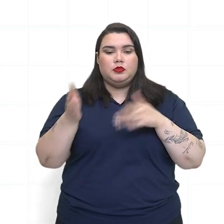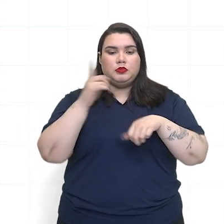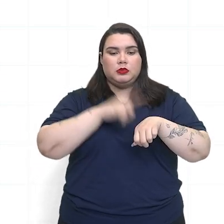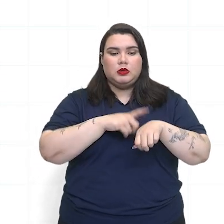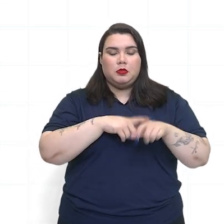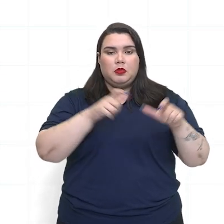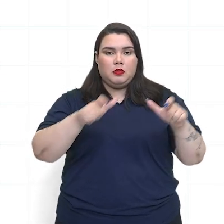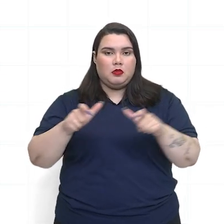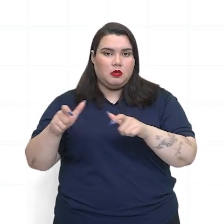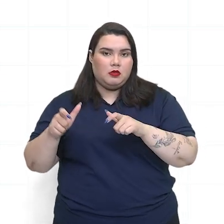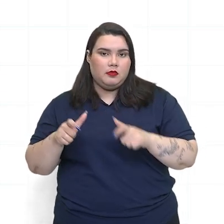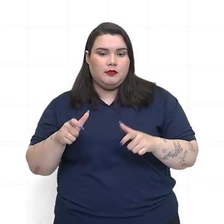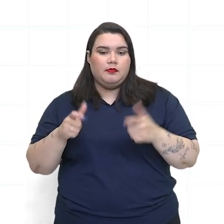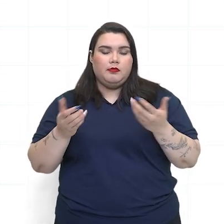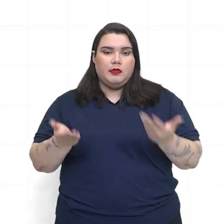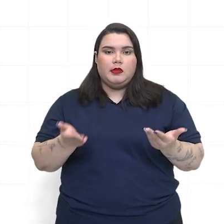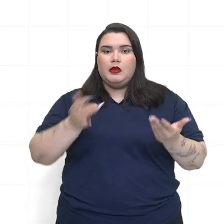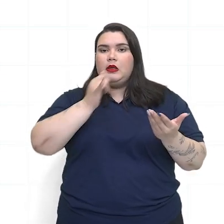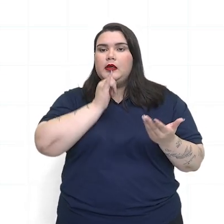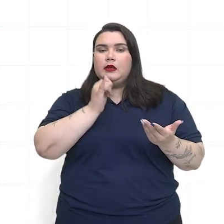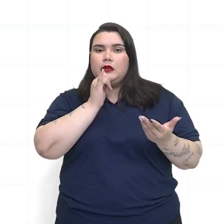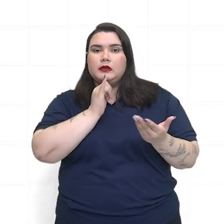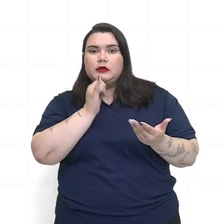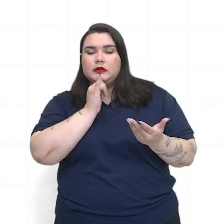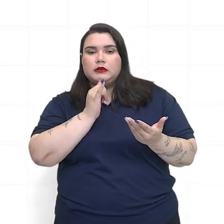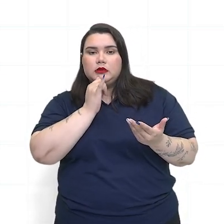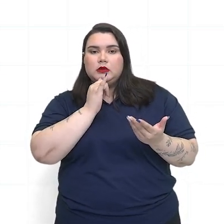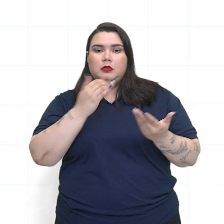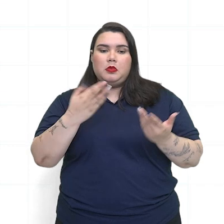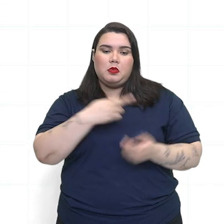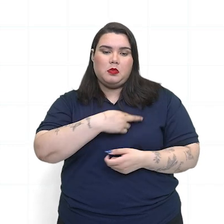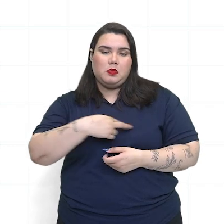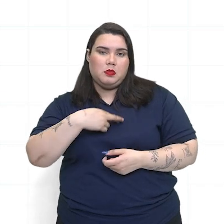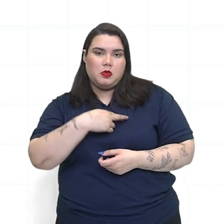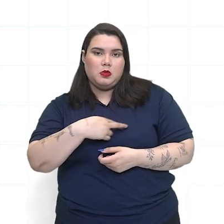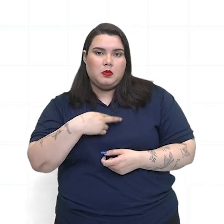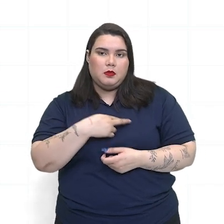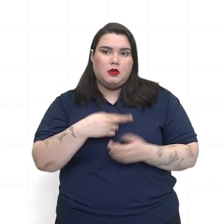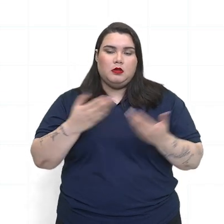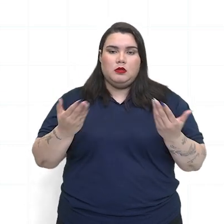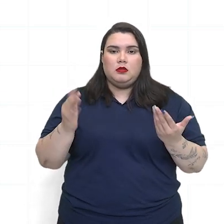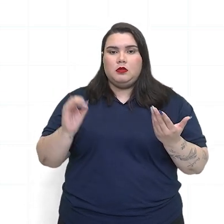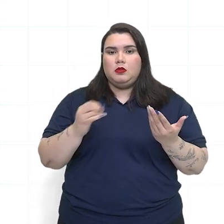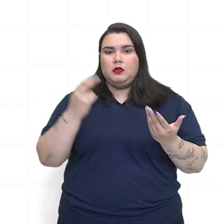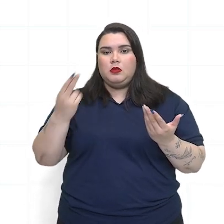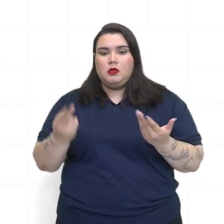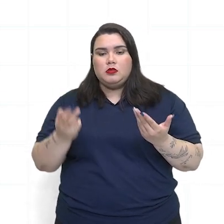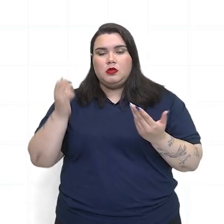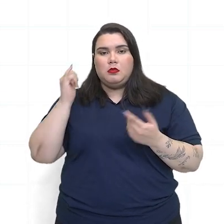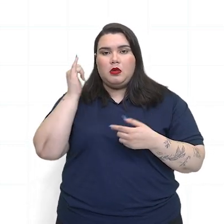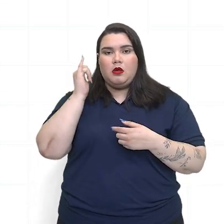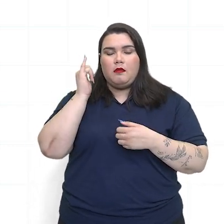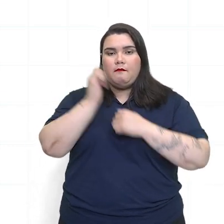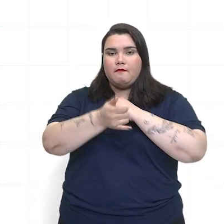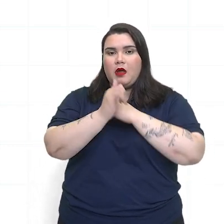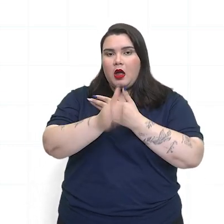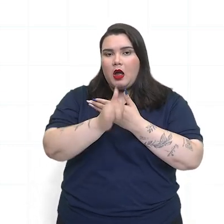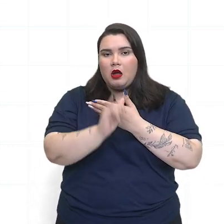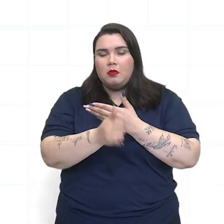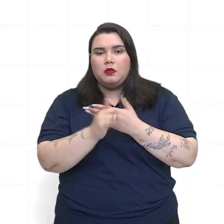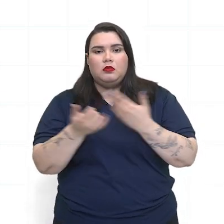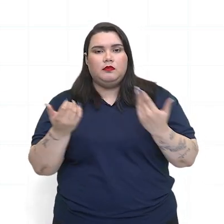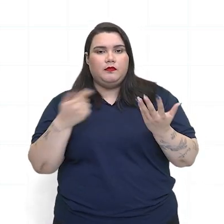tempo, o espaço, né? E aí nós podemos ter um romance, nós podemos ter uma fábula, podemos ter um